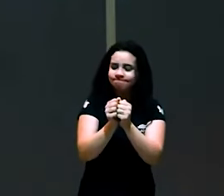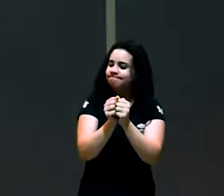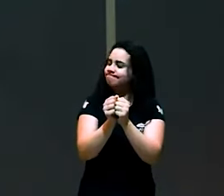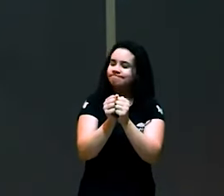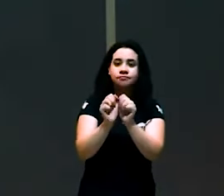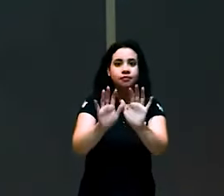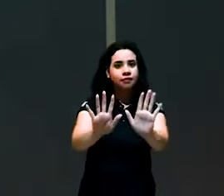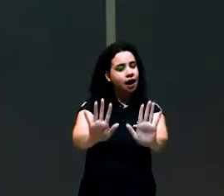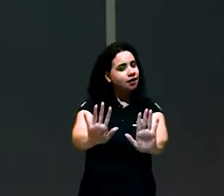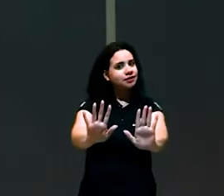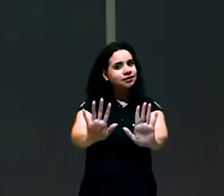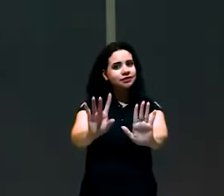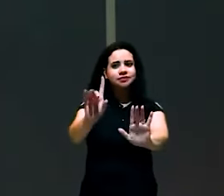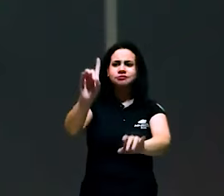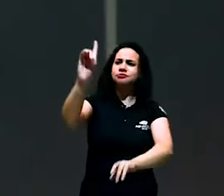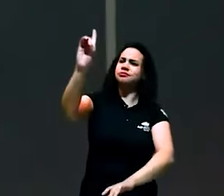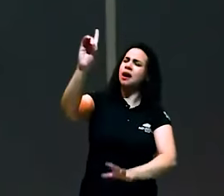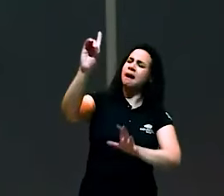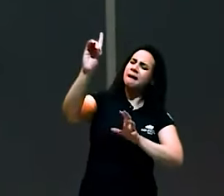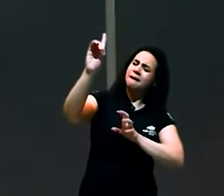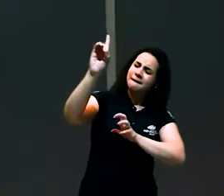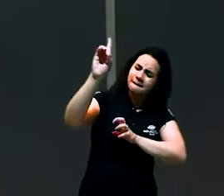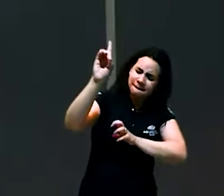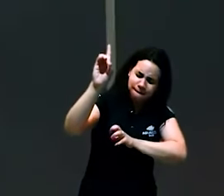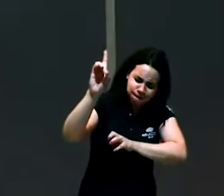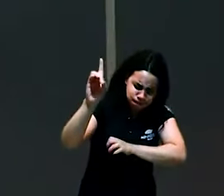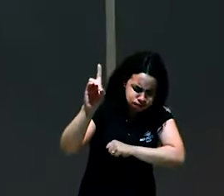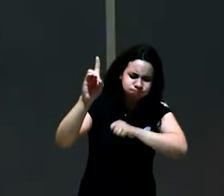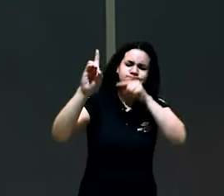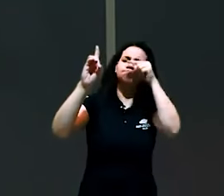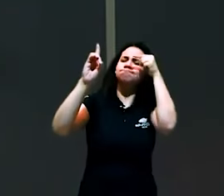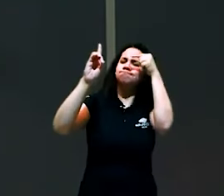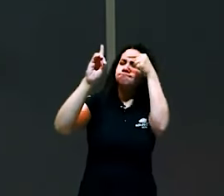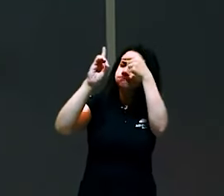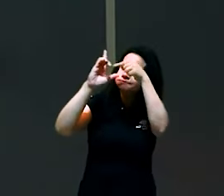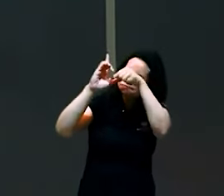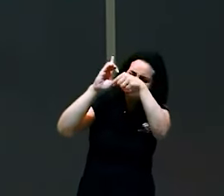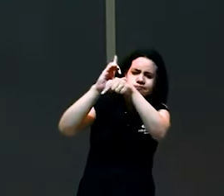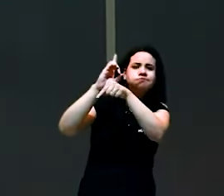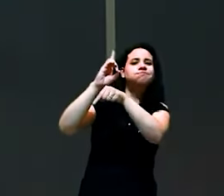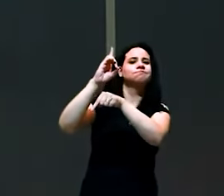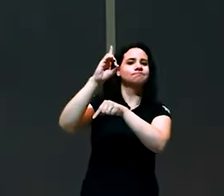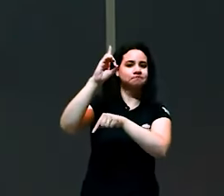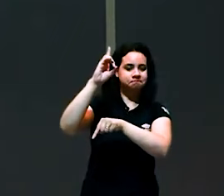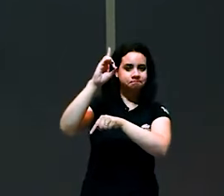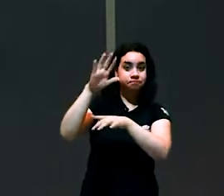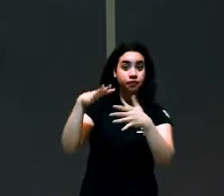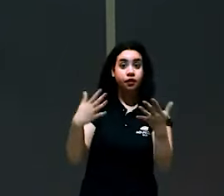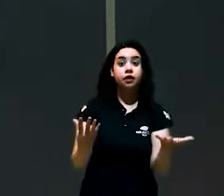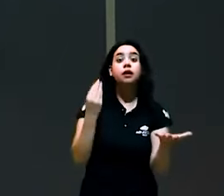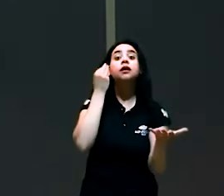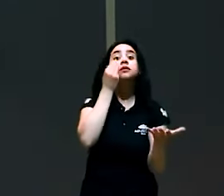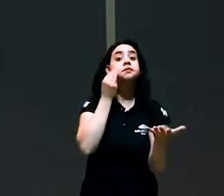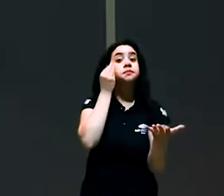pero amou a Deus profundamente. E essa experiência, amados irmãos,